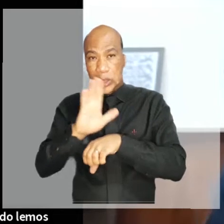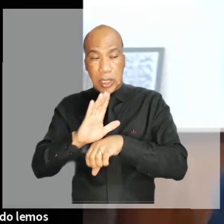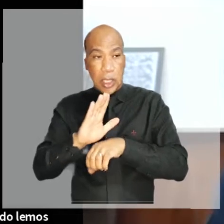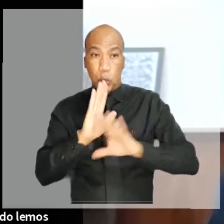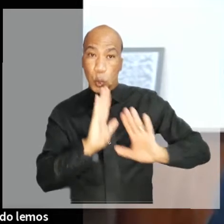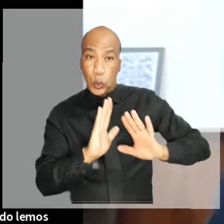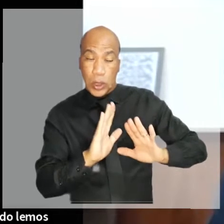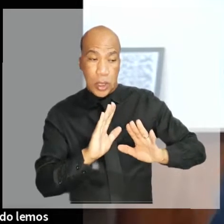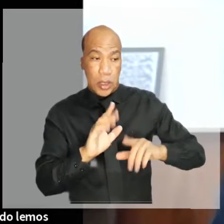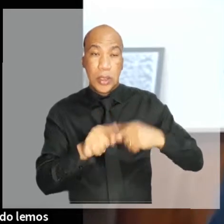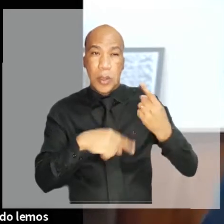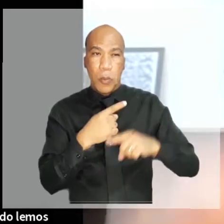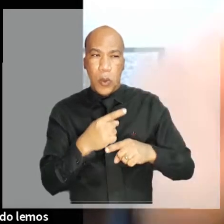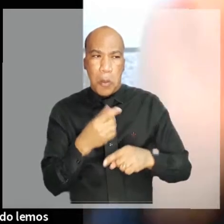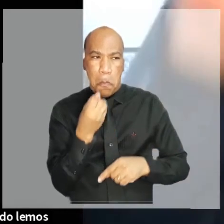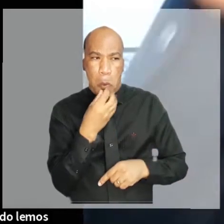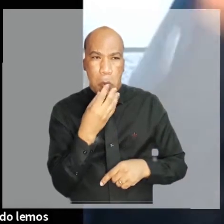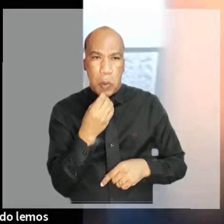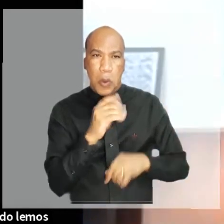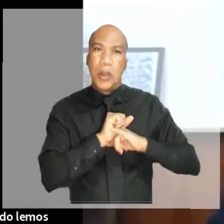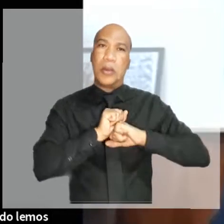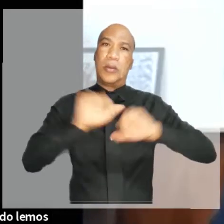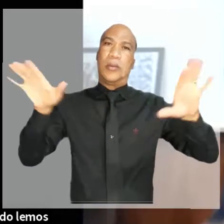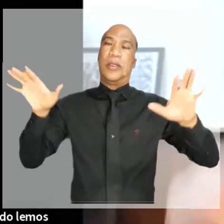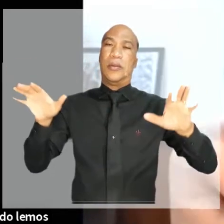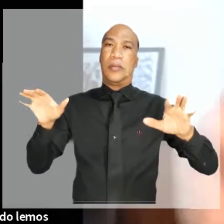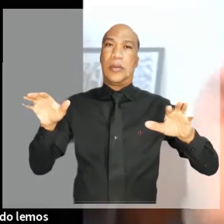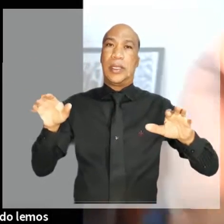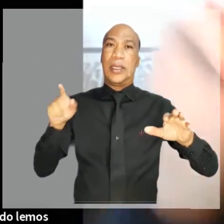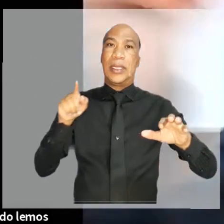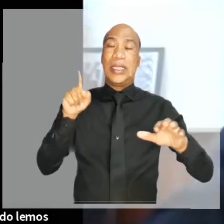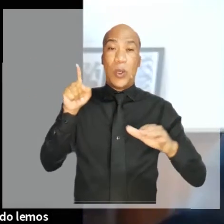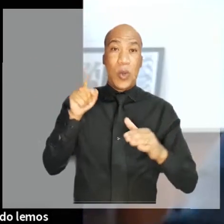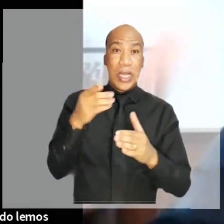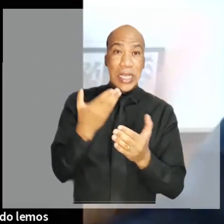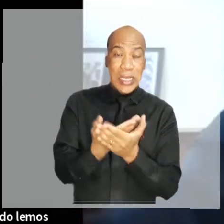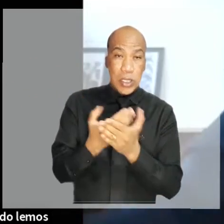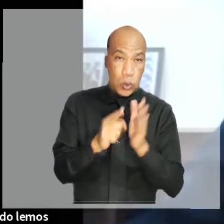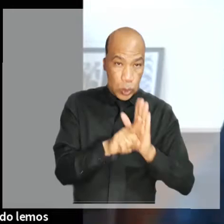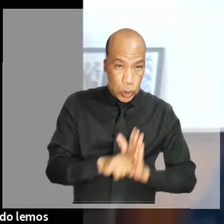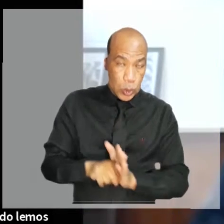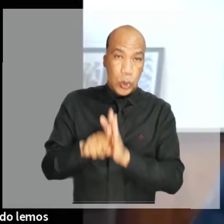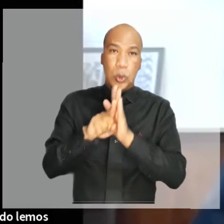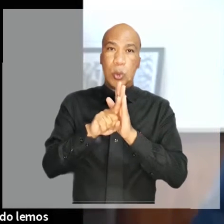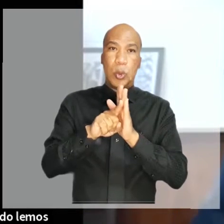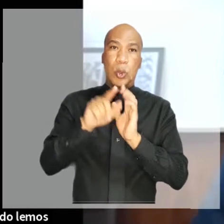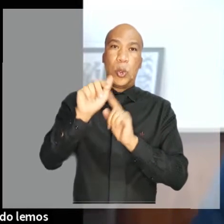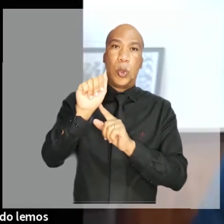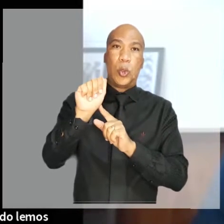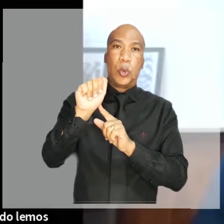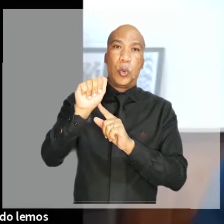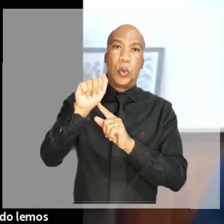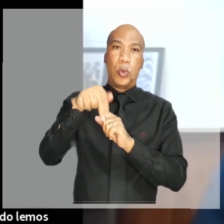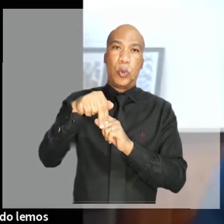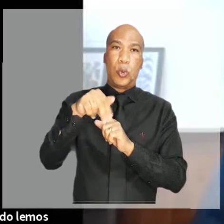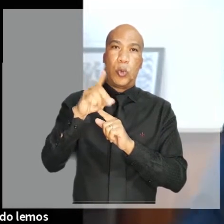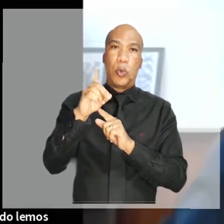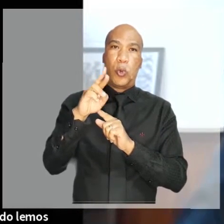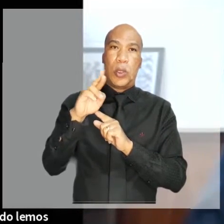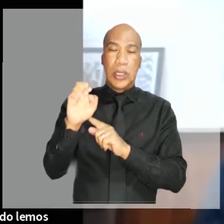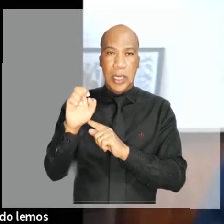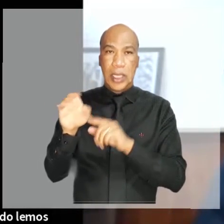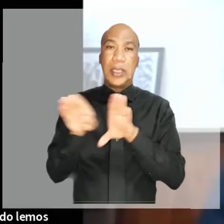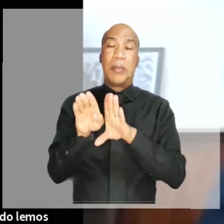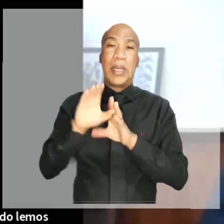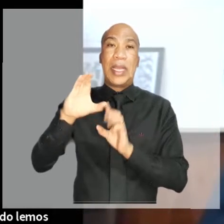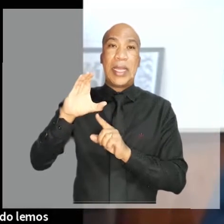do André e da Clara, eles mapearam, até um certo ponto, que é impossível fazer um mapeamento exaustivo, ainda